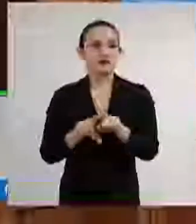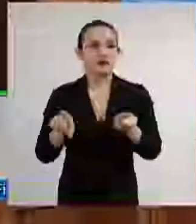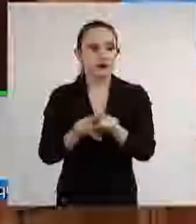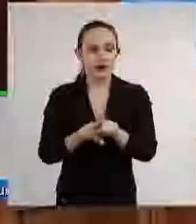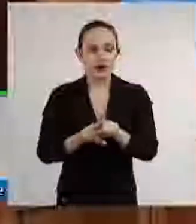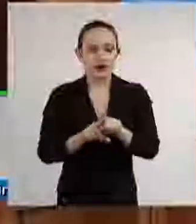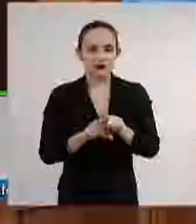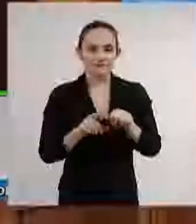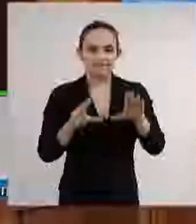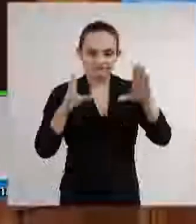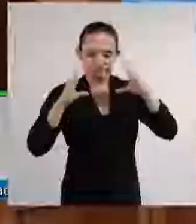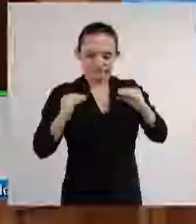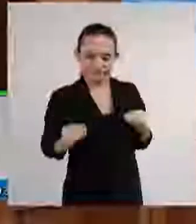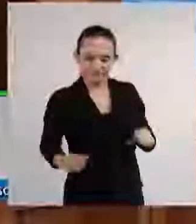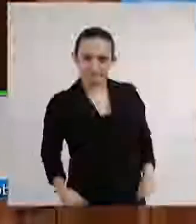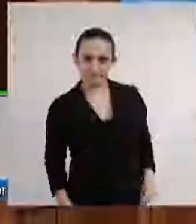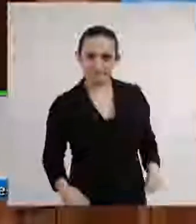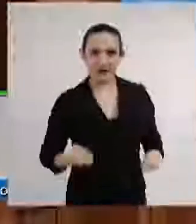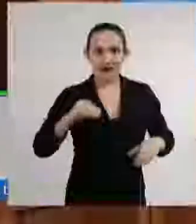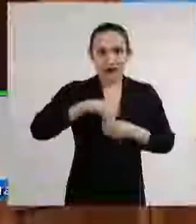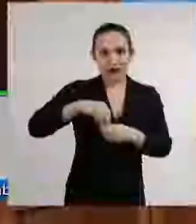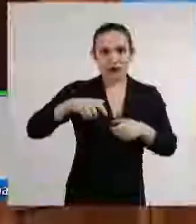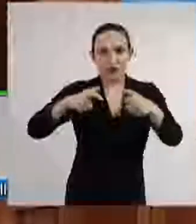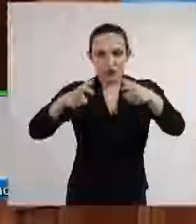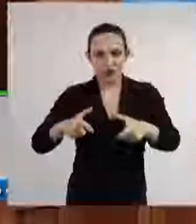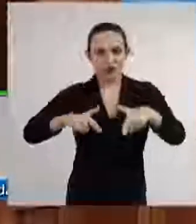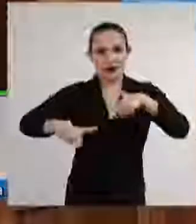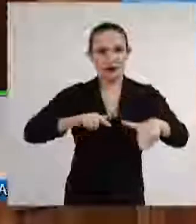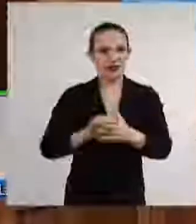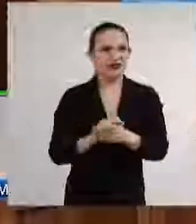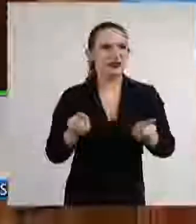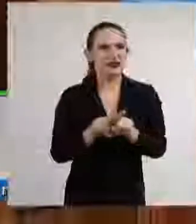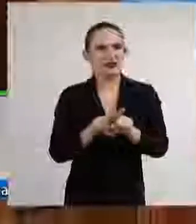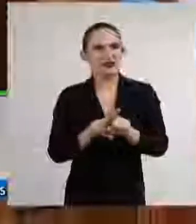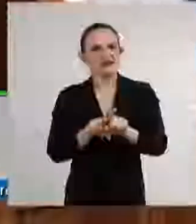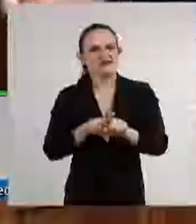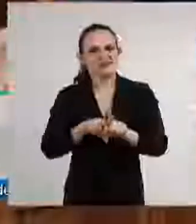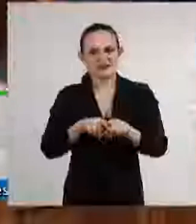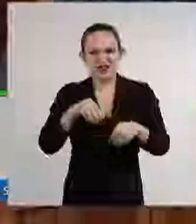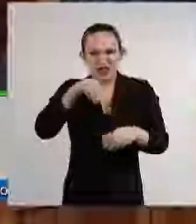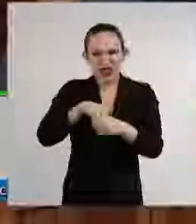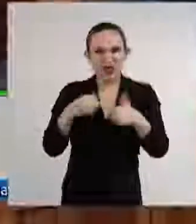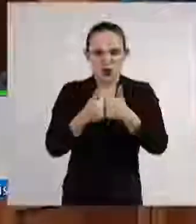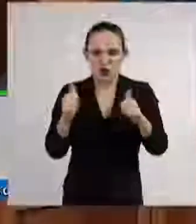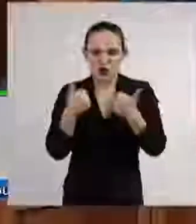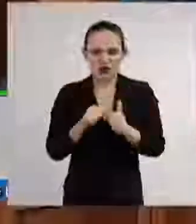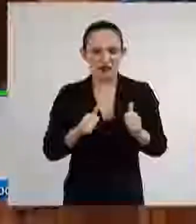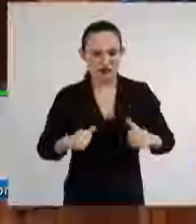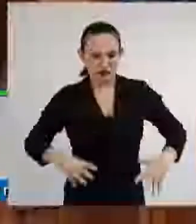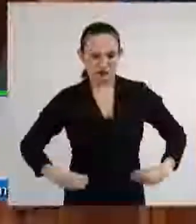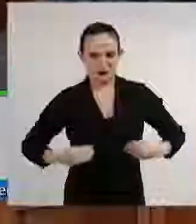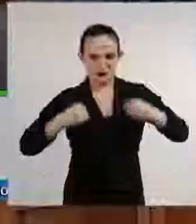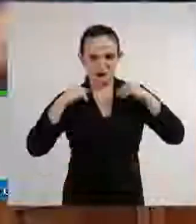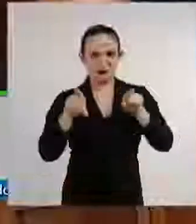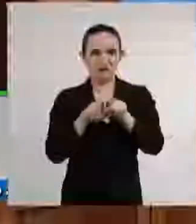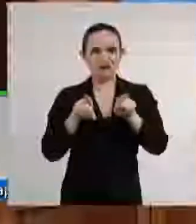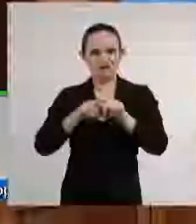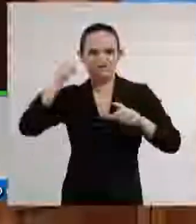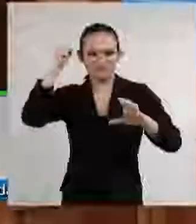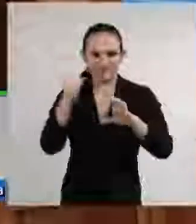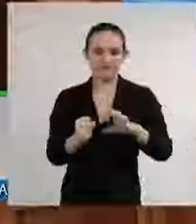ambiente de trabalho, importunação ofensiva ao pudor no transporte público e em locais públicos e de feminicídio.